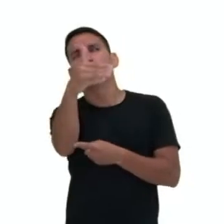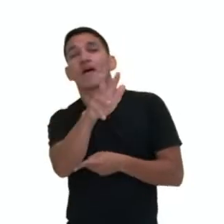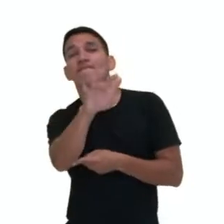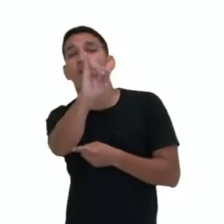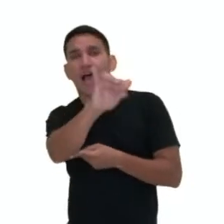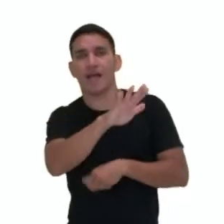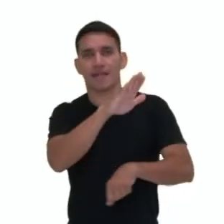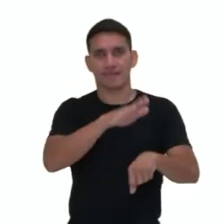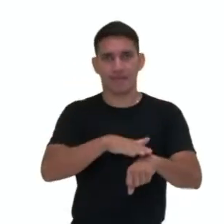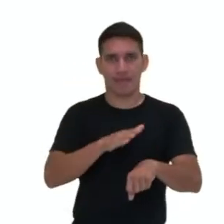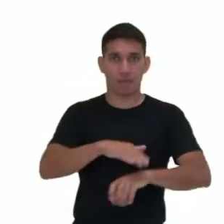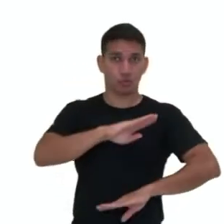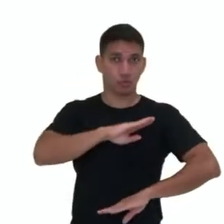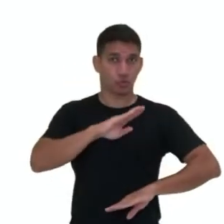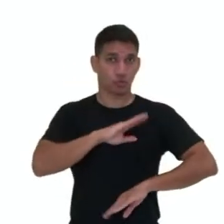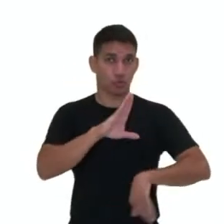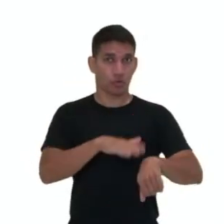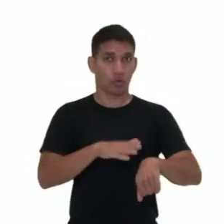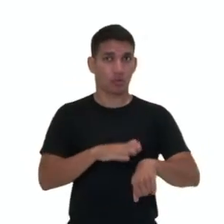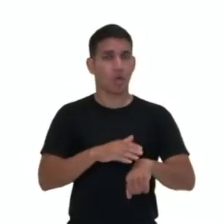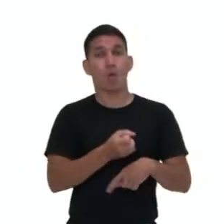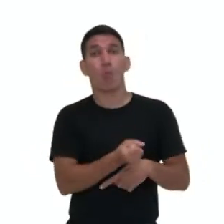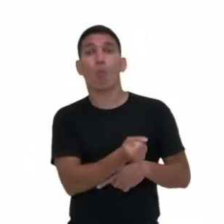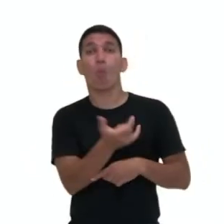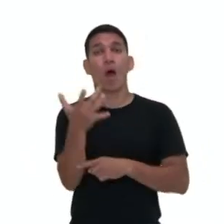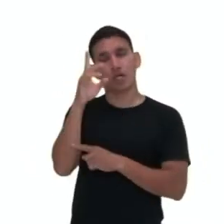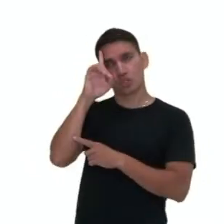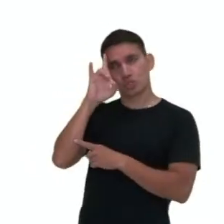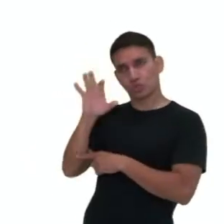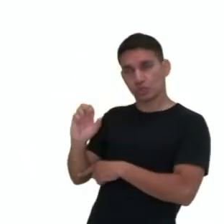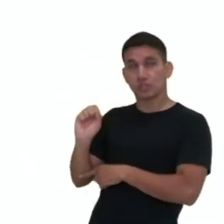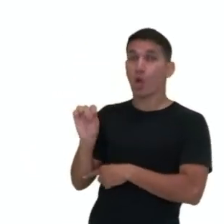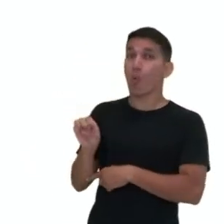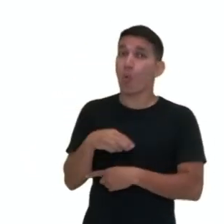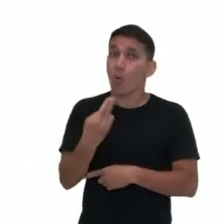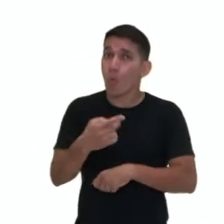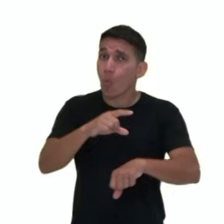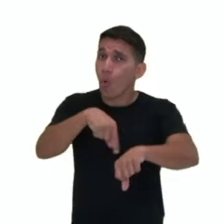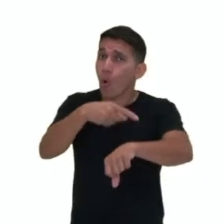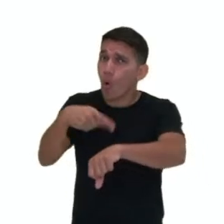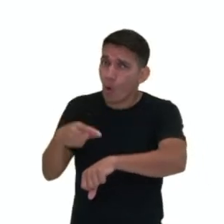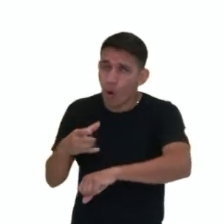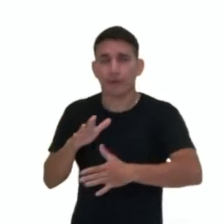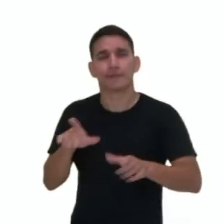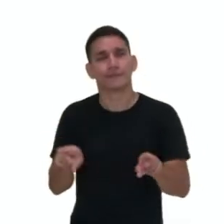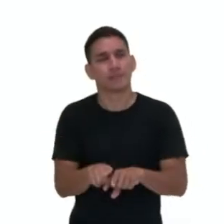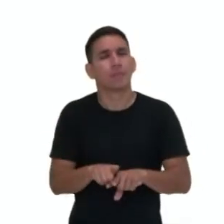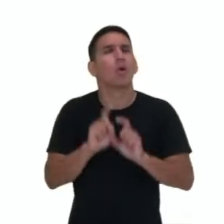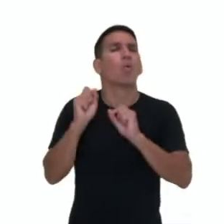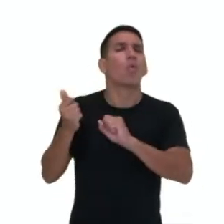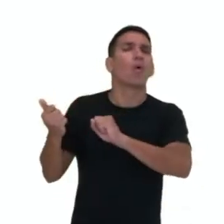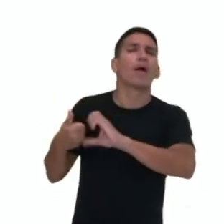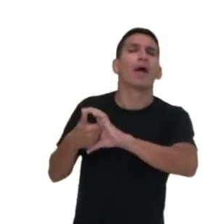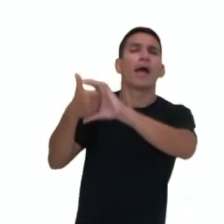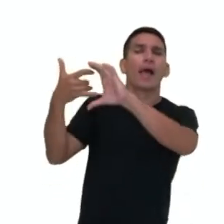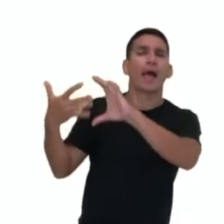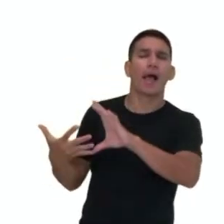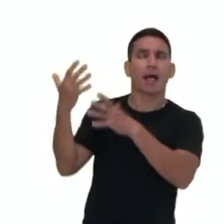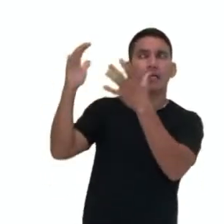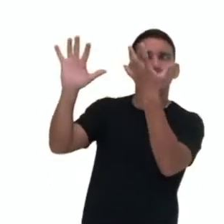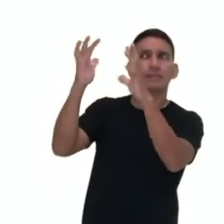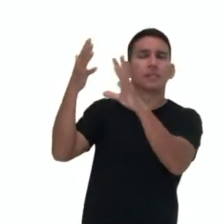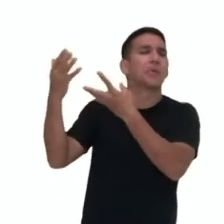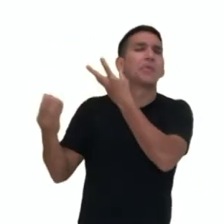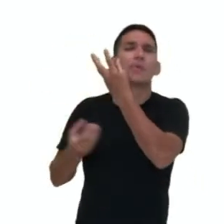condição momentânea em poucos dias ou em poucas horas. E o que caracteriza o clima? Como